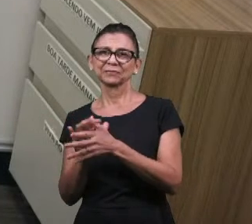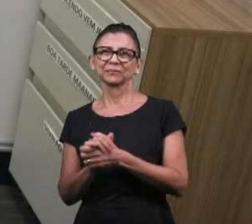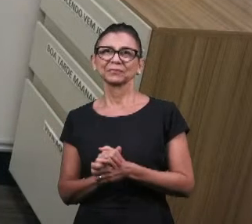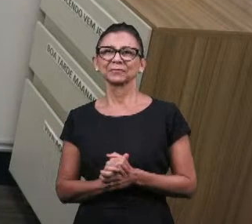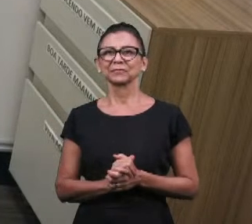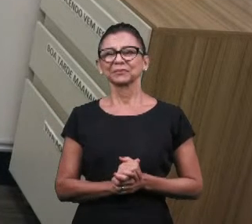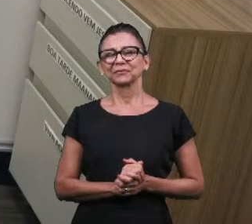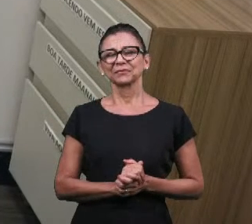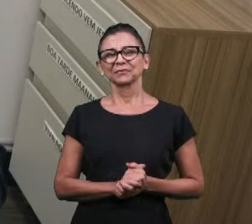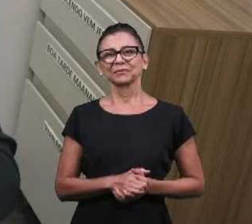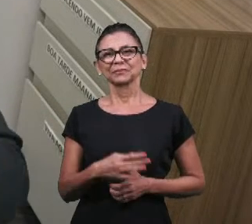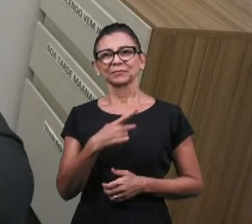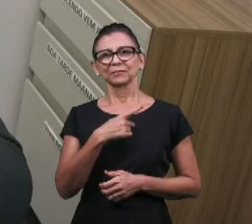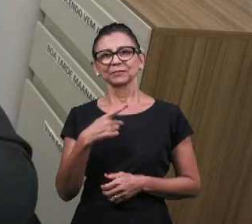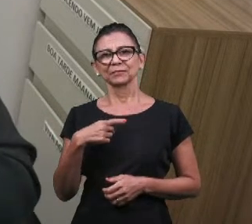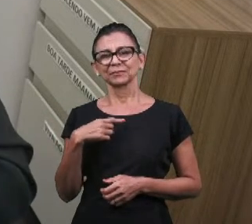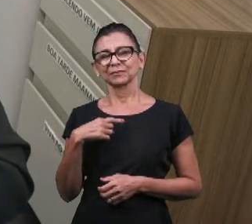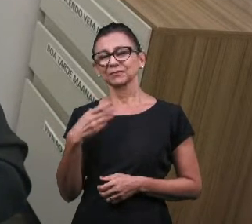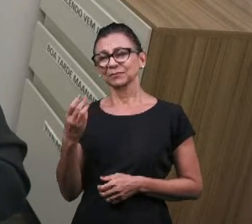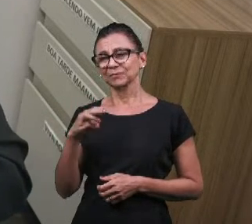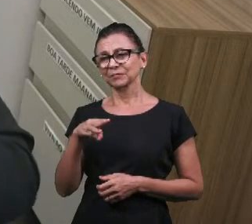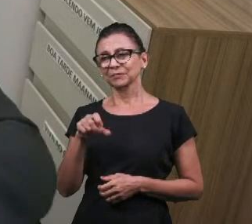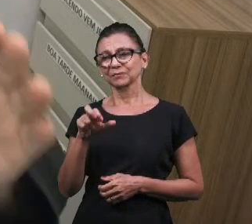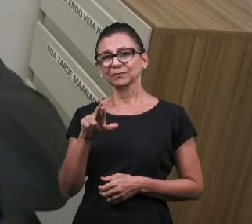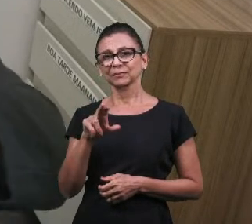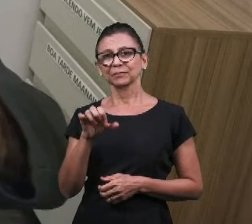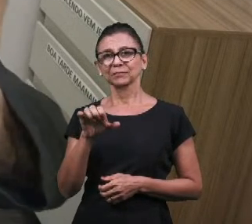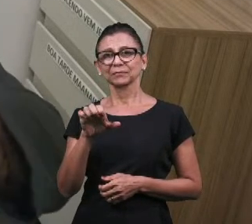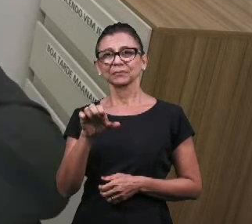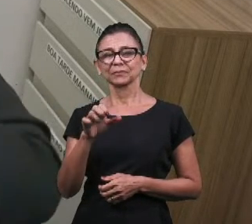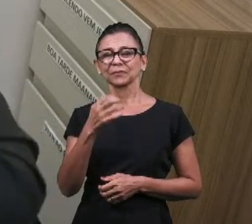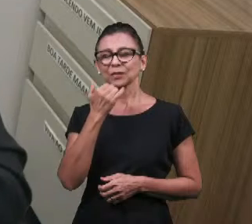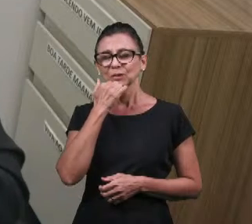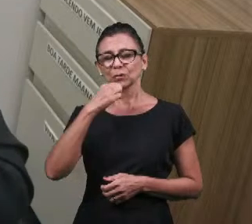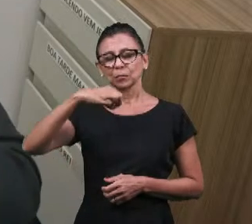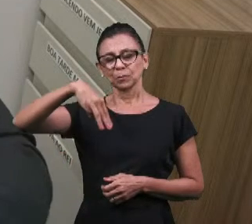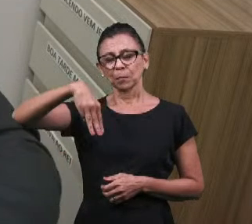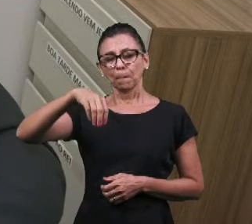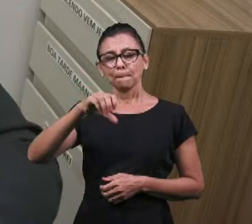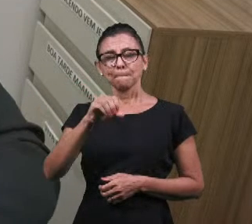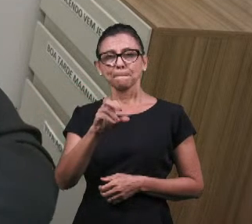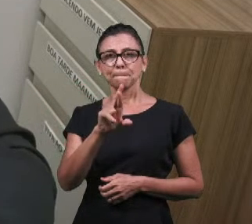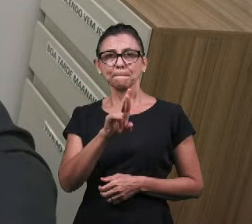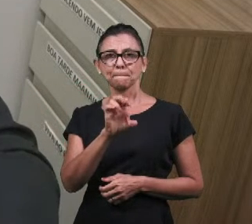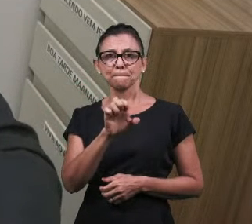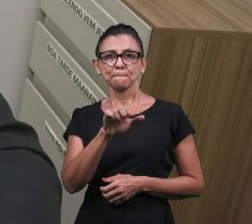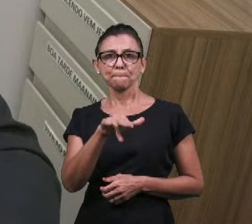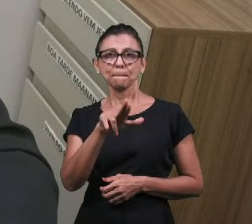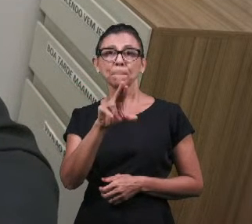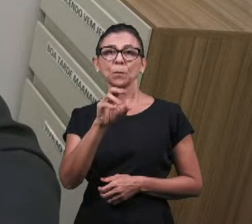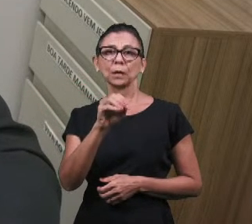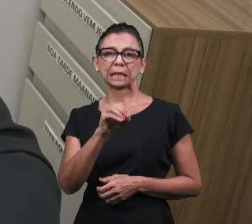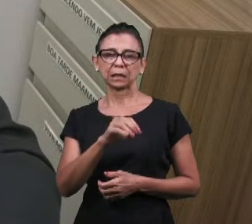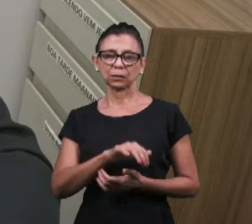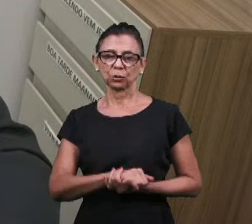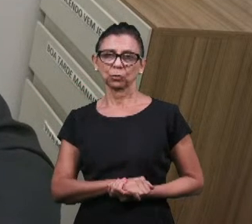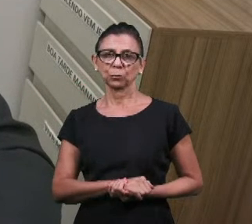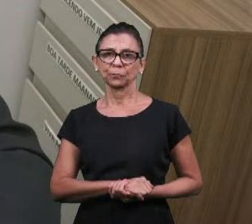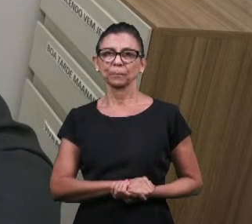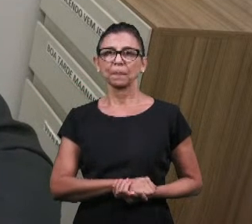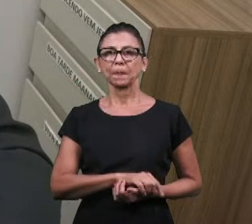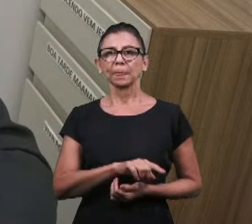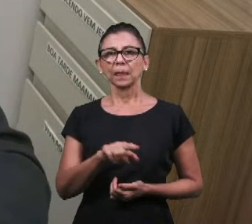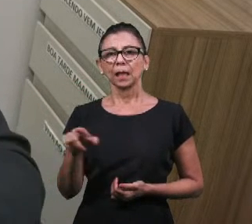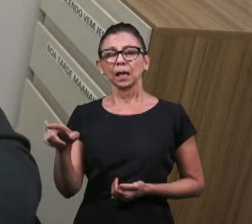como pastor Moreno, marido da nossa querida irmã Beta. Irmã Beta, aquele abraço para a senhora, um abraço também, pai, isso,